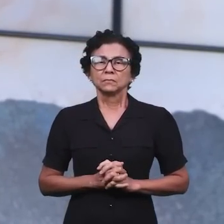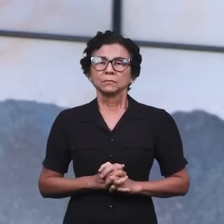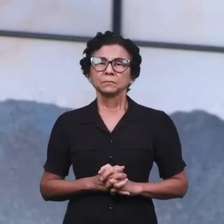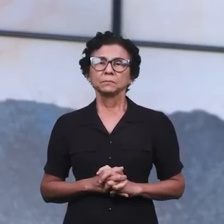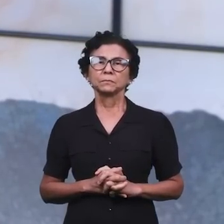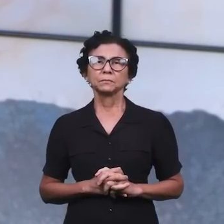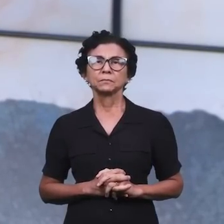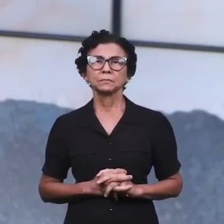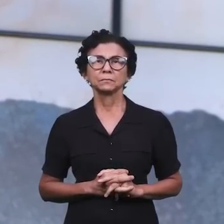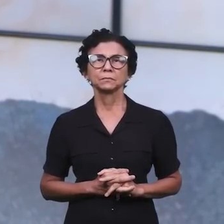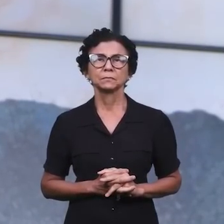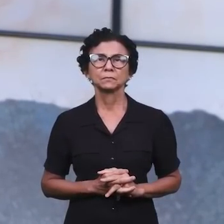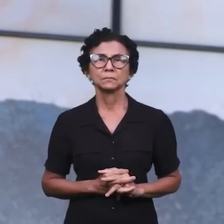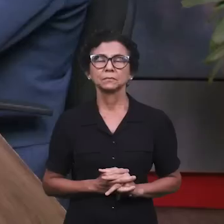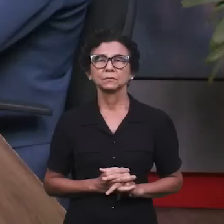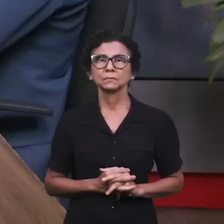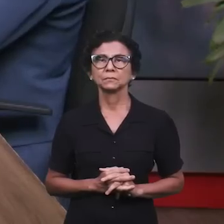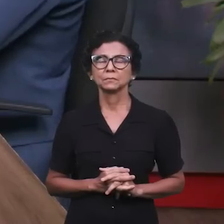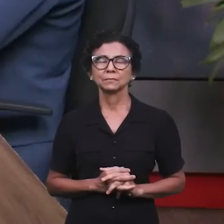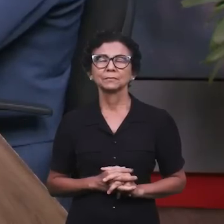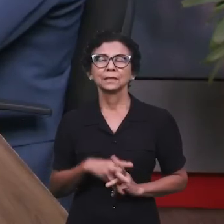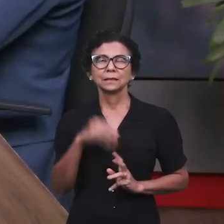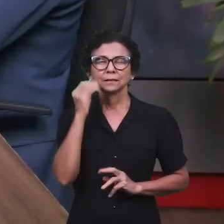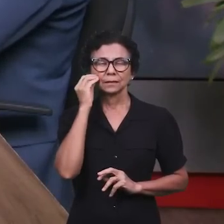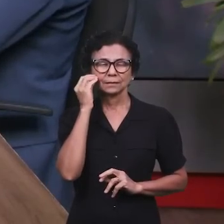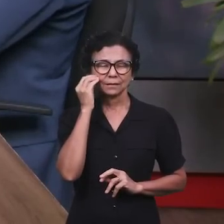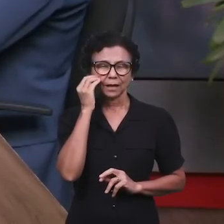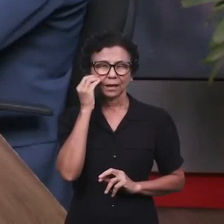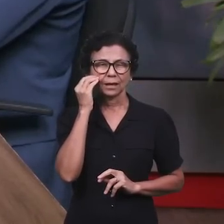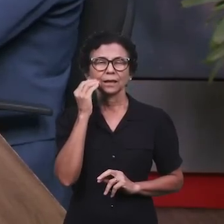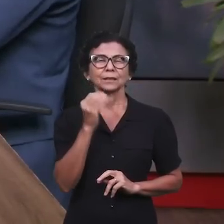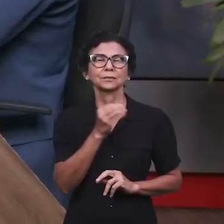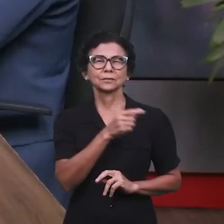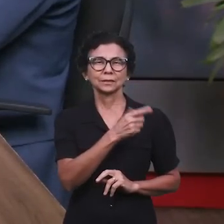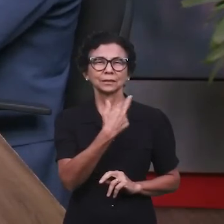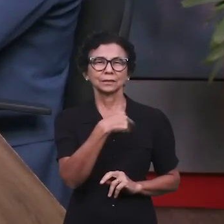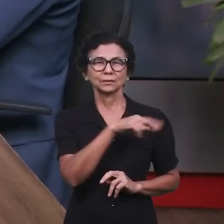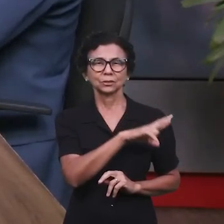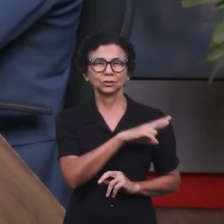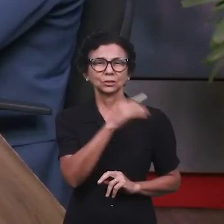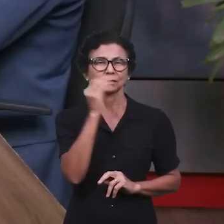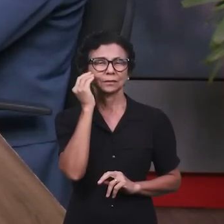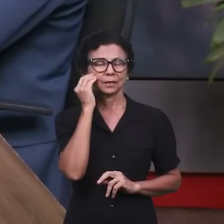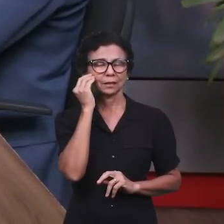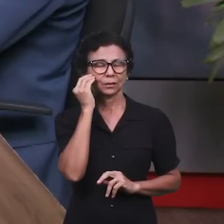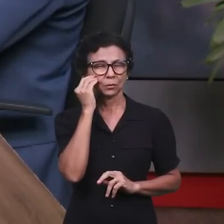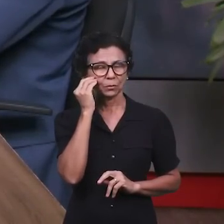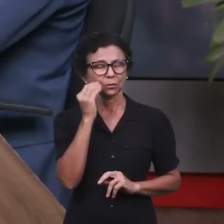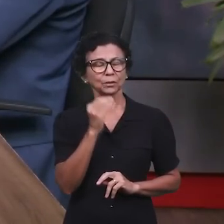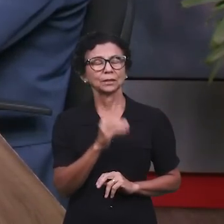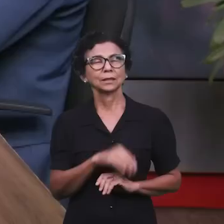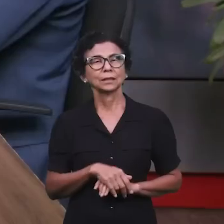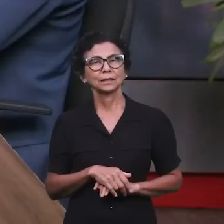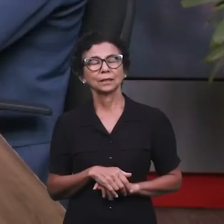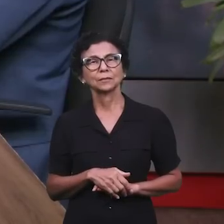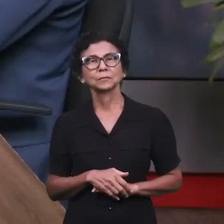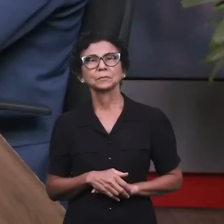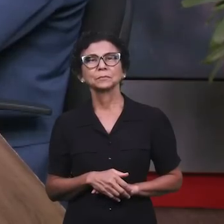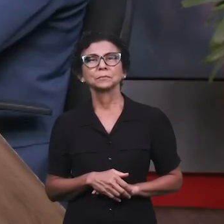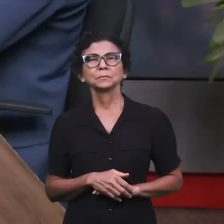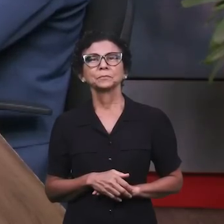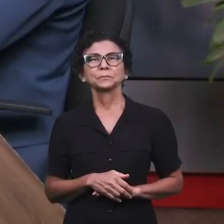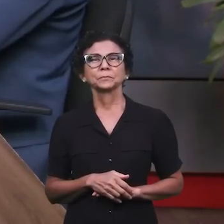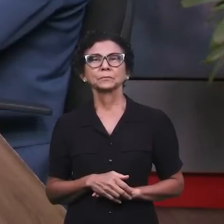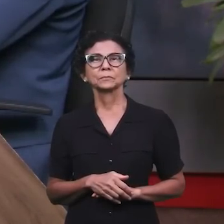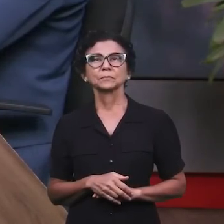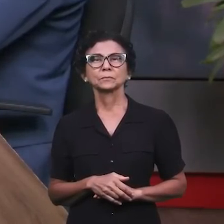artifício. Mas tentaram vários, né? Exatamente. A nossa explicação aqui desse programa, né, o propósito é esse, né, pastor Walter? A